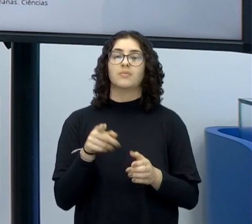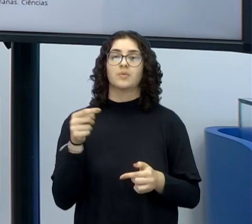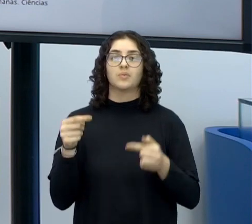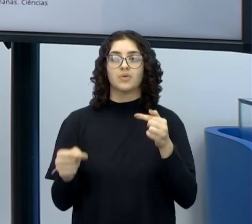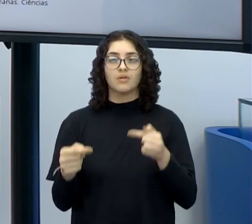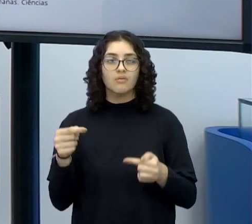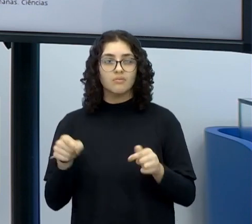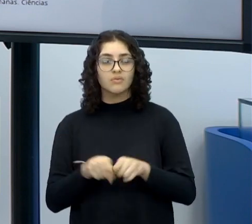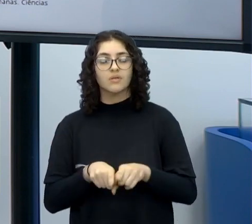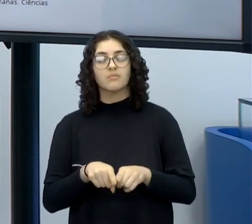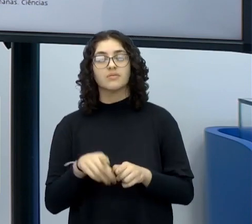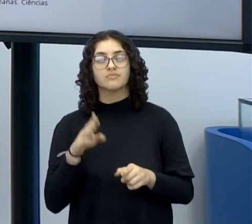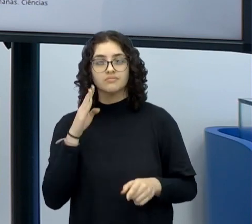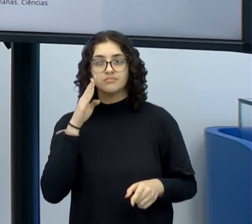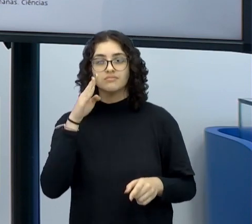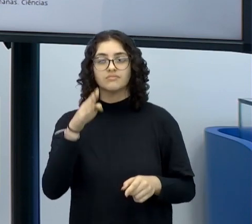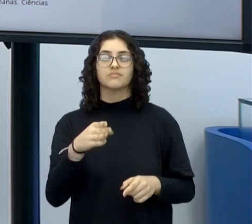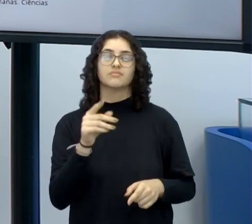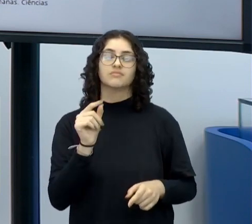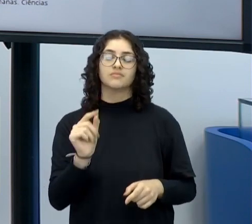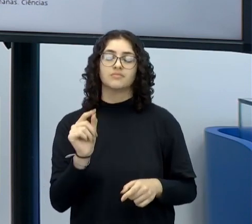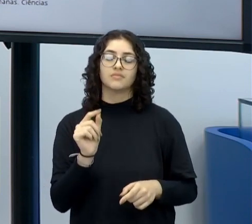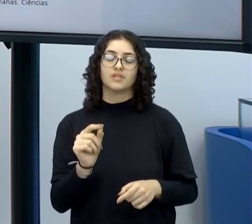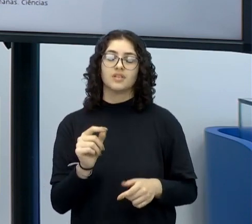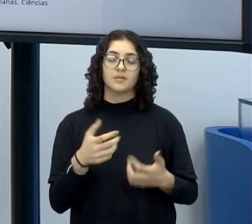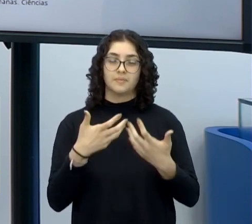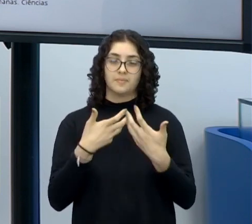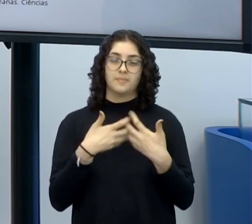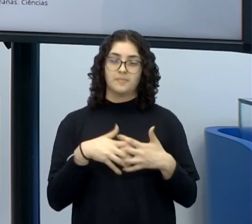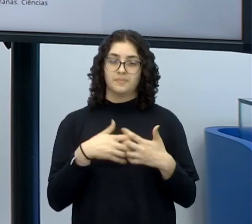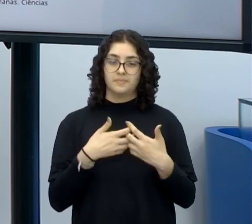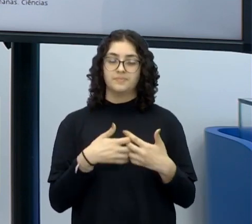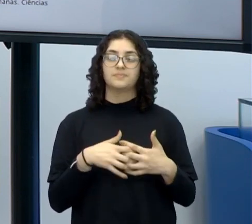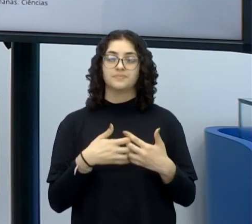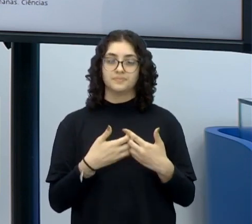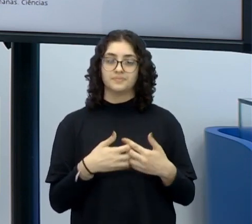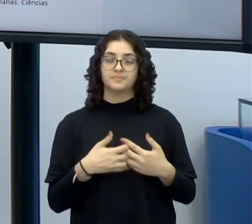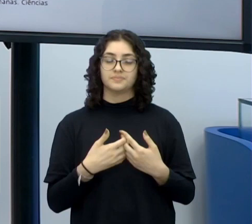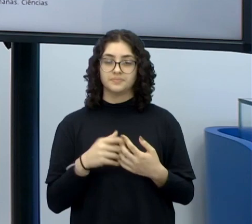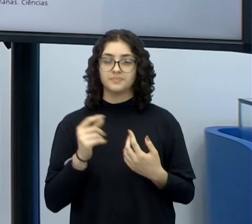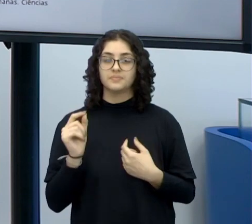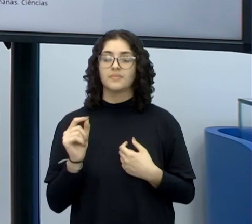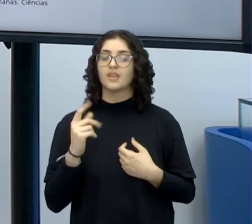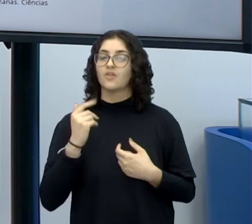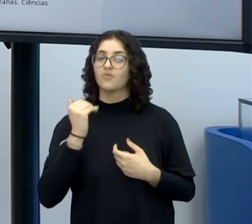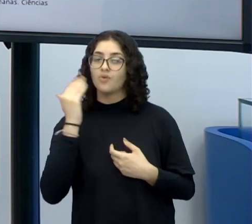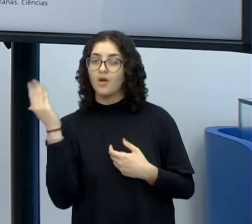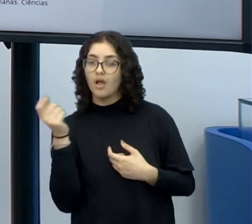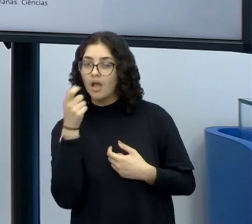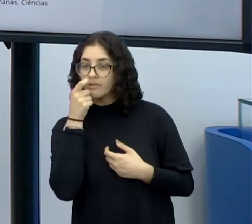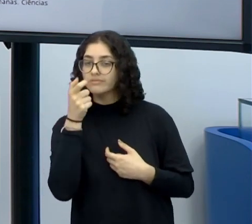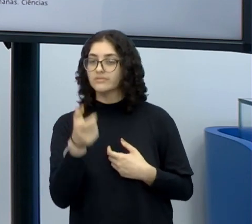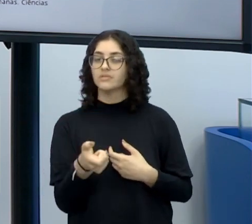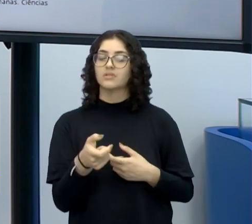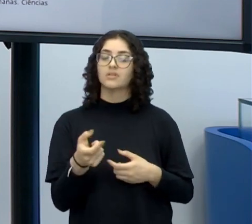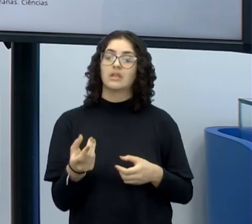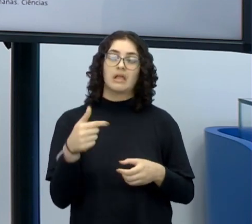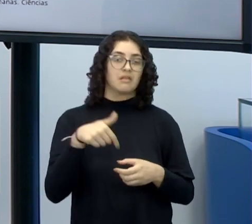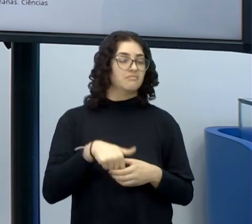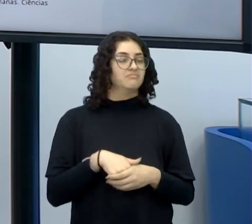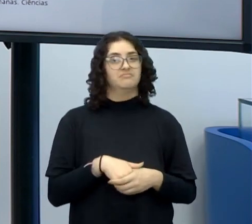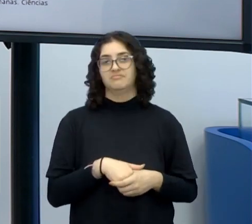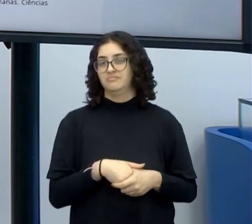outro e, principalmente, né, a esse pensamento, né, que traz que o que vem vem de fora é interessante e o daqui